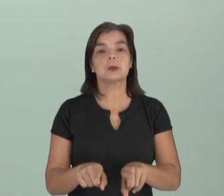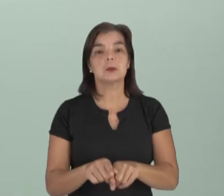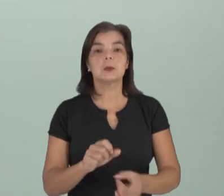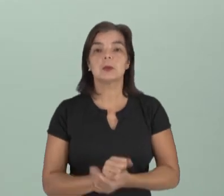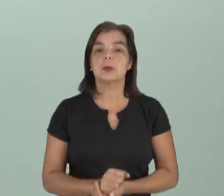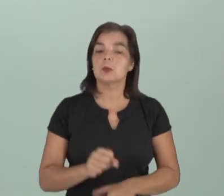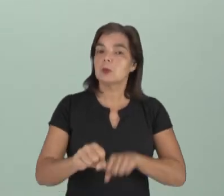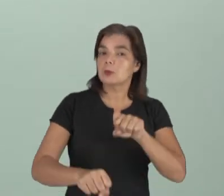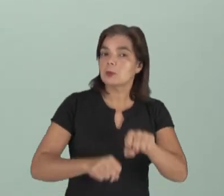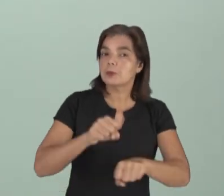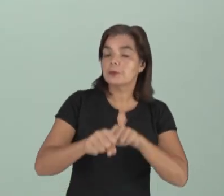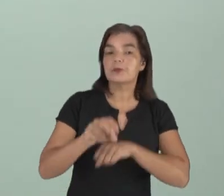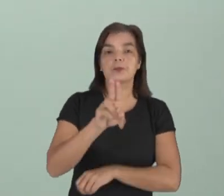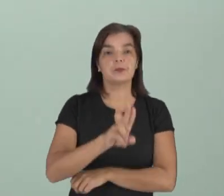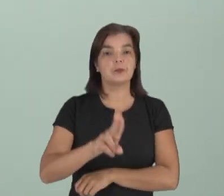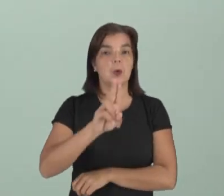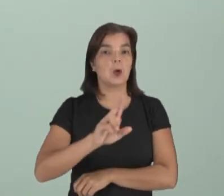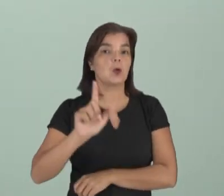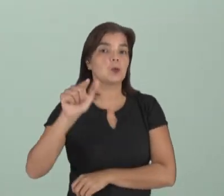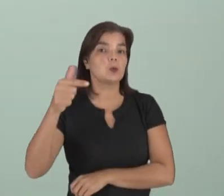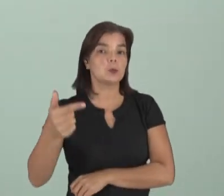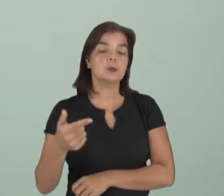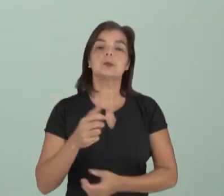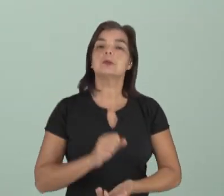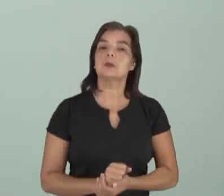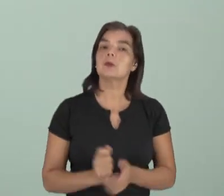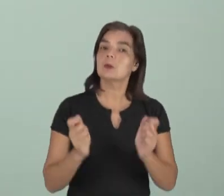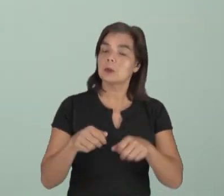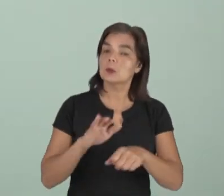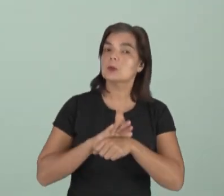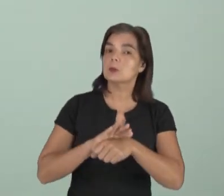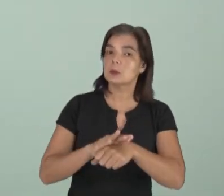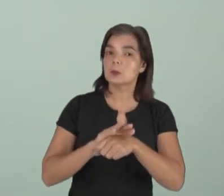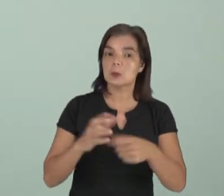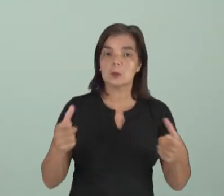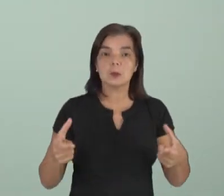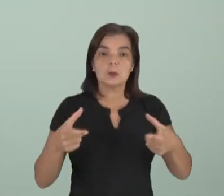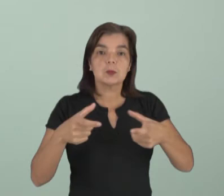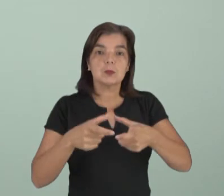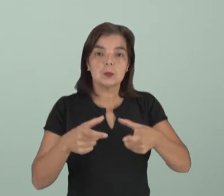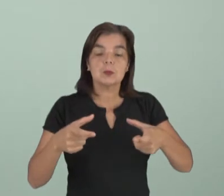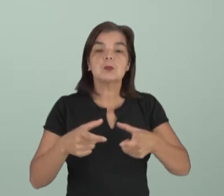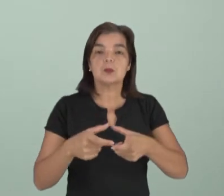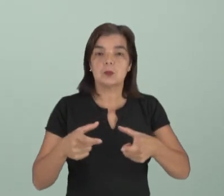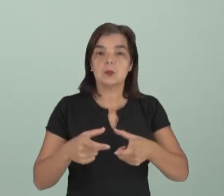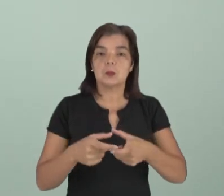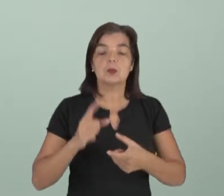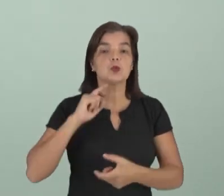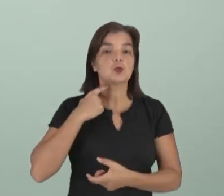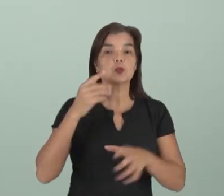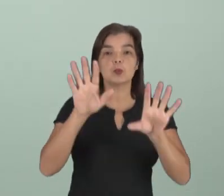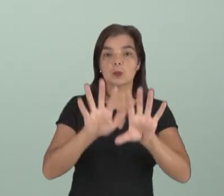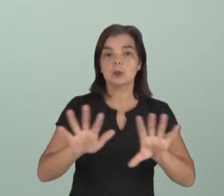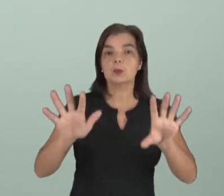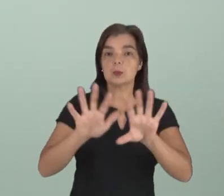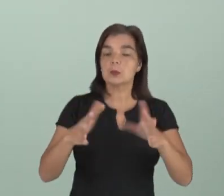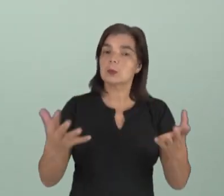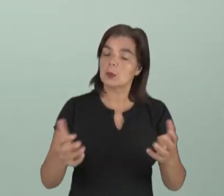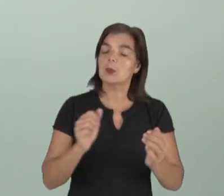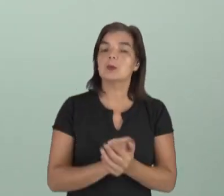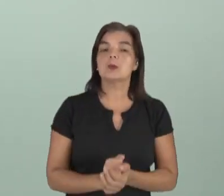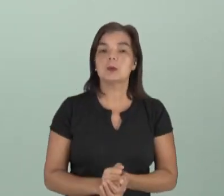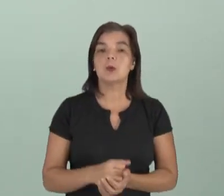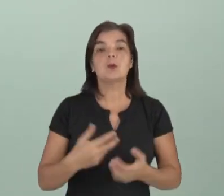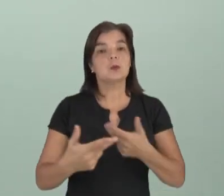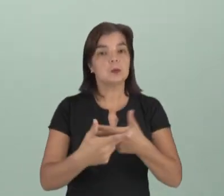utilizar bicicleta, eu utilizar uma outra forma que eu ajude a diminuir essa emissão de poluentes? Então, são